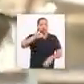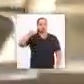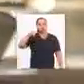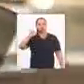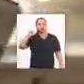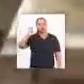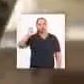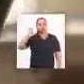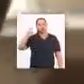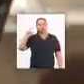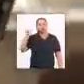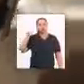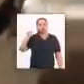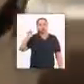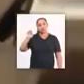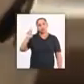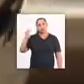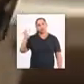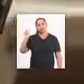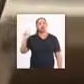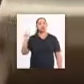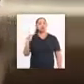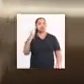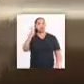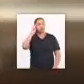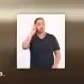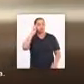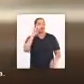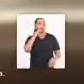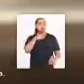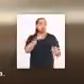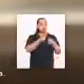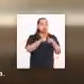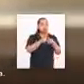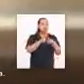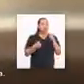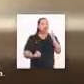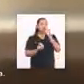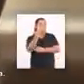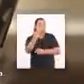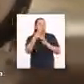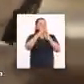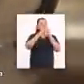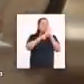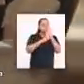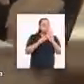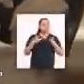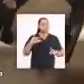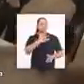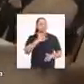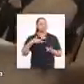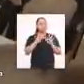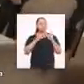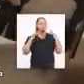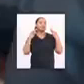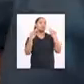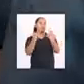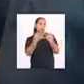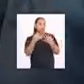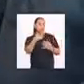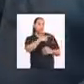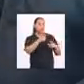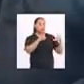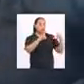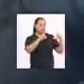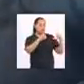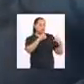Bagé, quando eu fui prefeito, José Serra. E era nosso adversário. Veio a Bagé para nós lançarmos o programa de saúde da família.